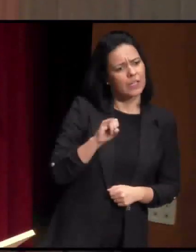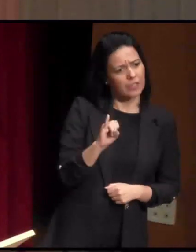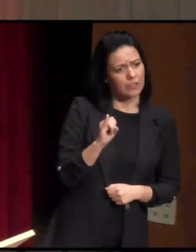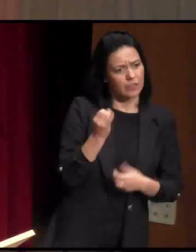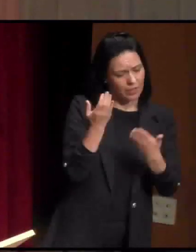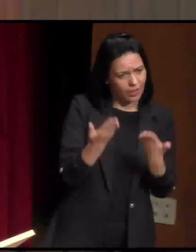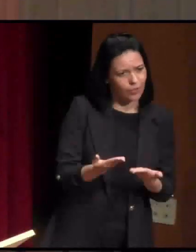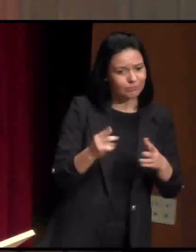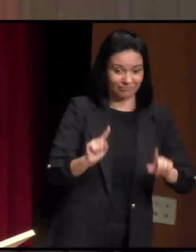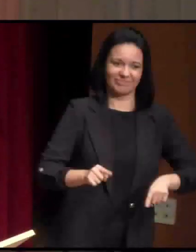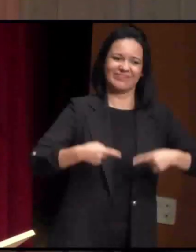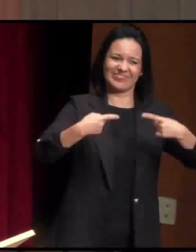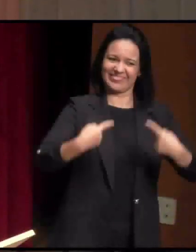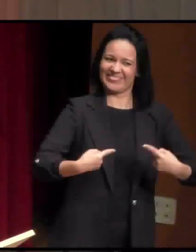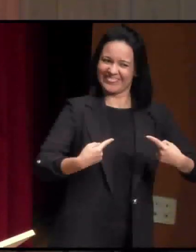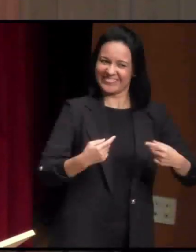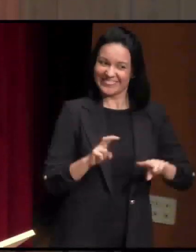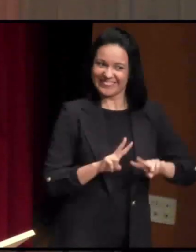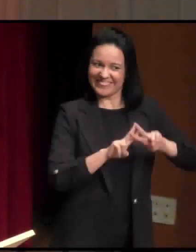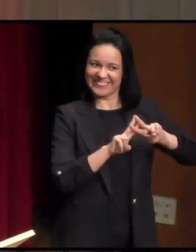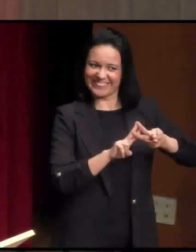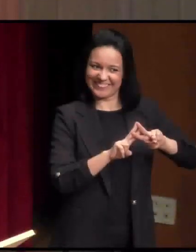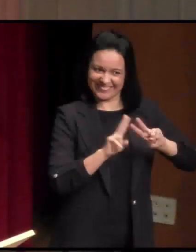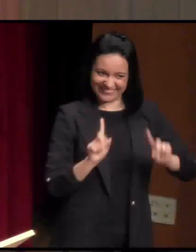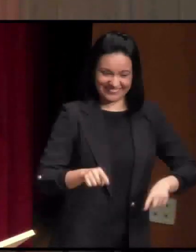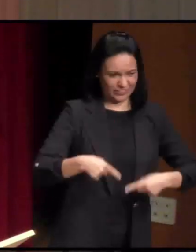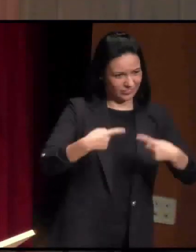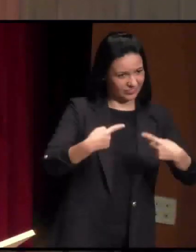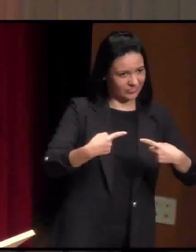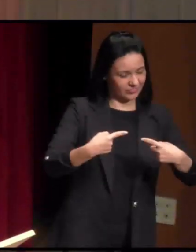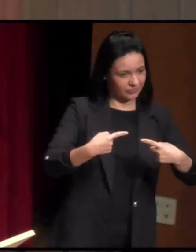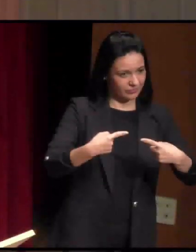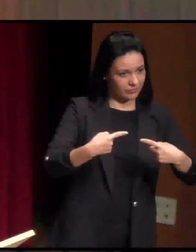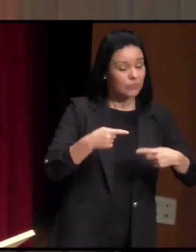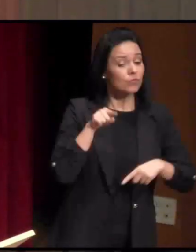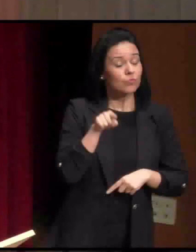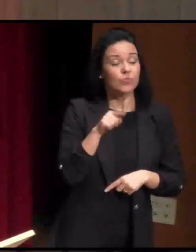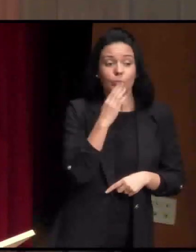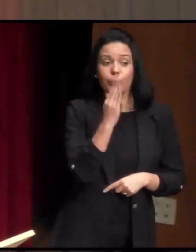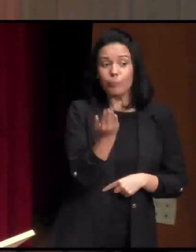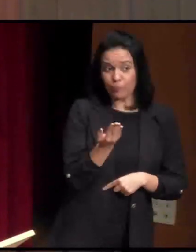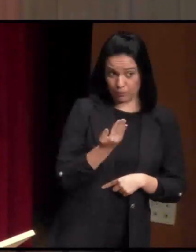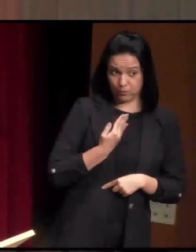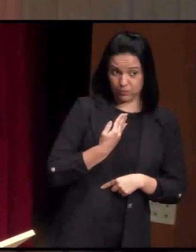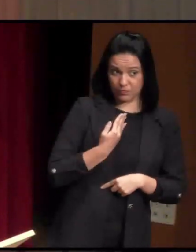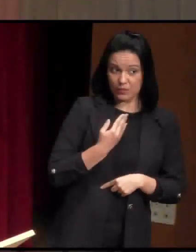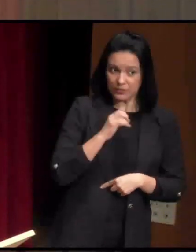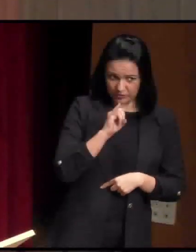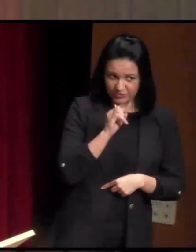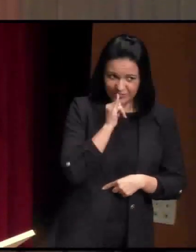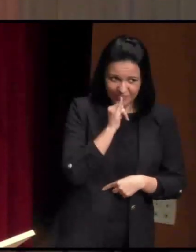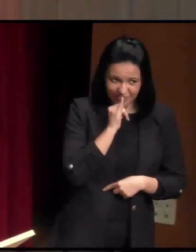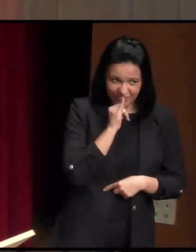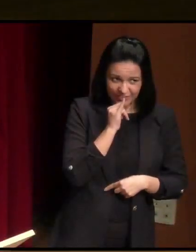agora. Hashtag desafio, olha aí. Faz um pedido, por exemplo, faz de conta que você